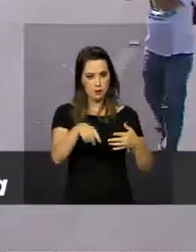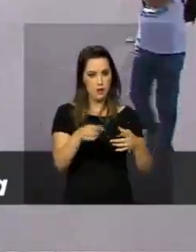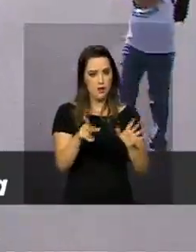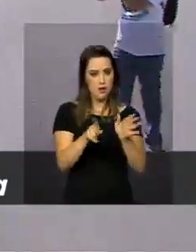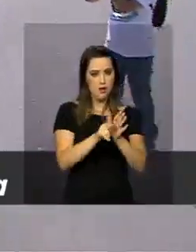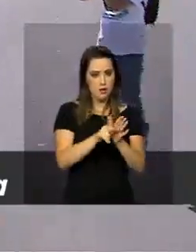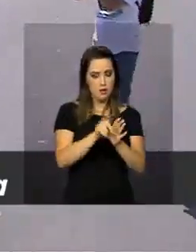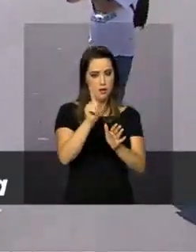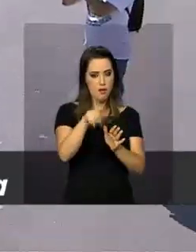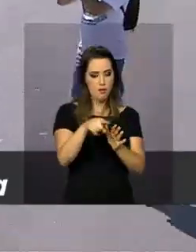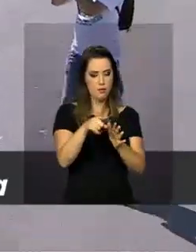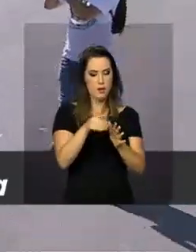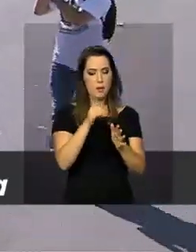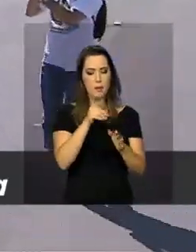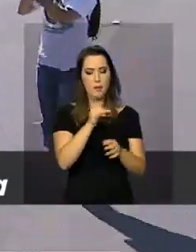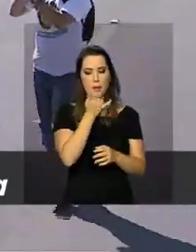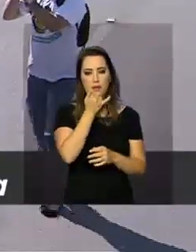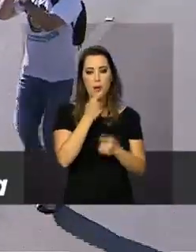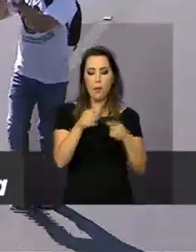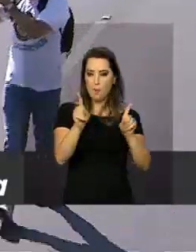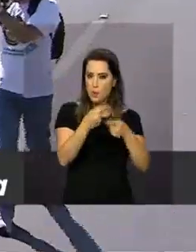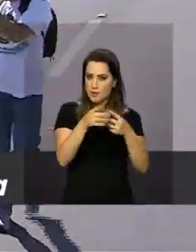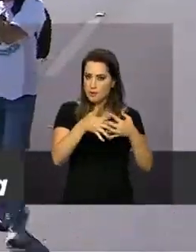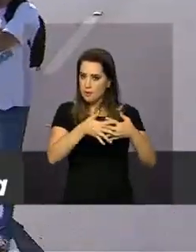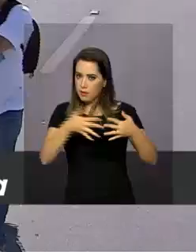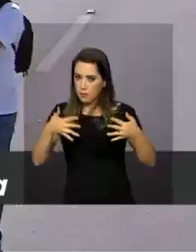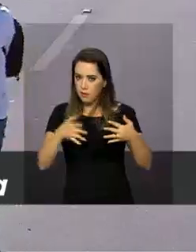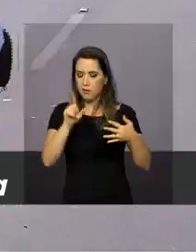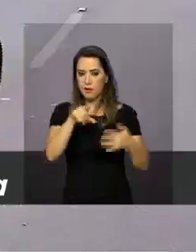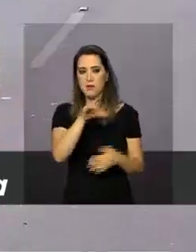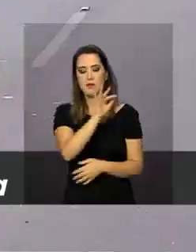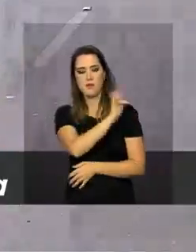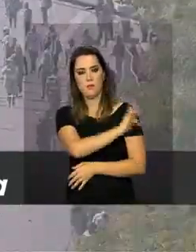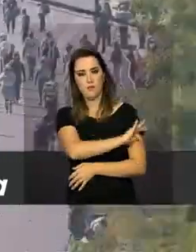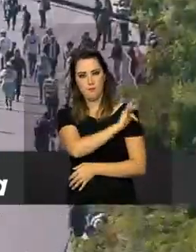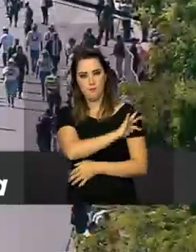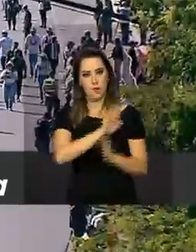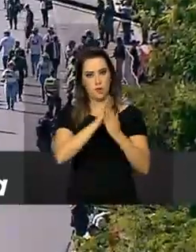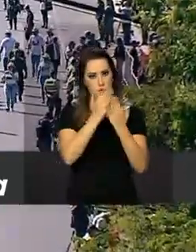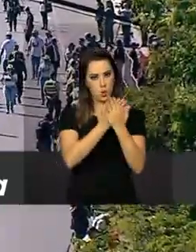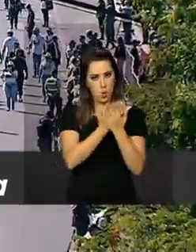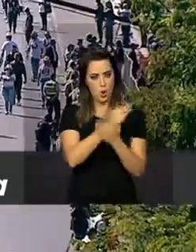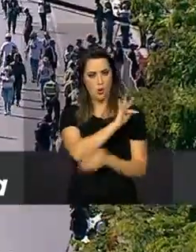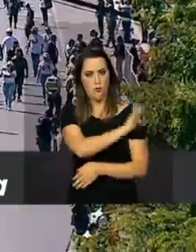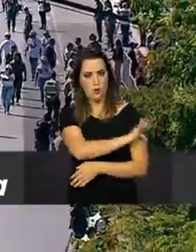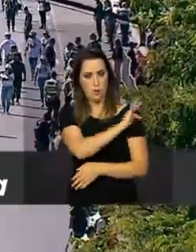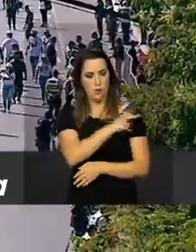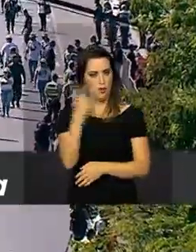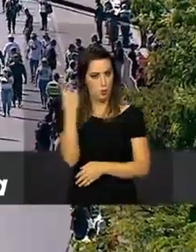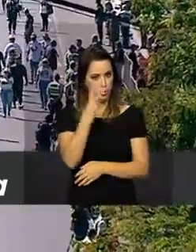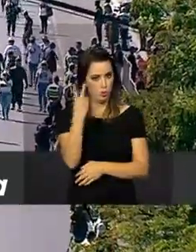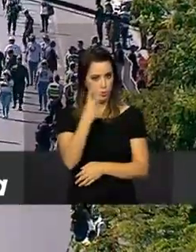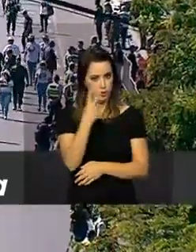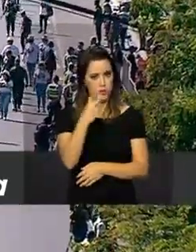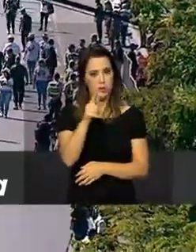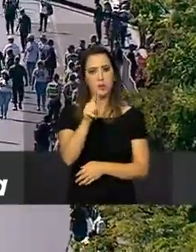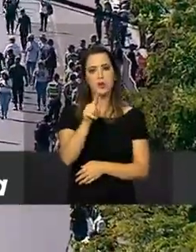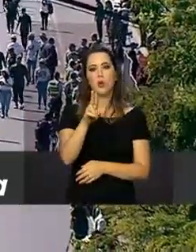Centro de Ensino Fundamental 2 do Guará e Planaltina.